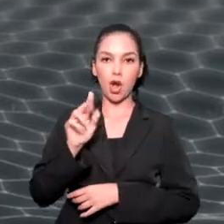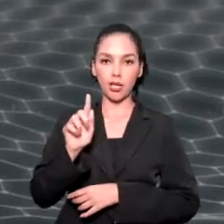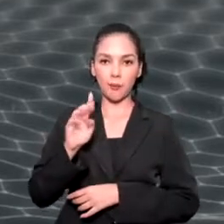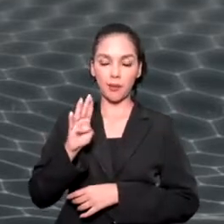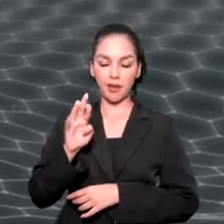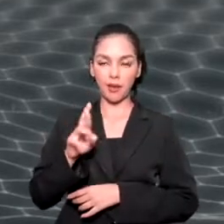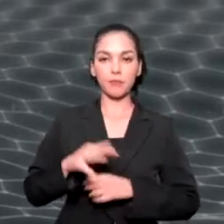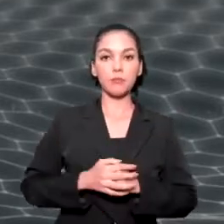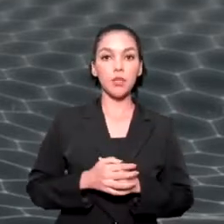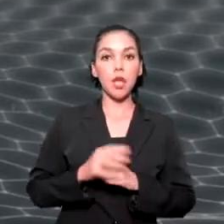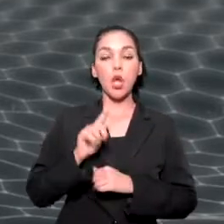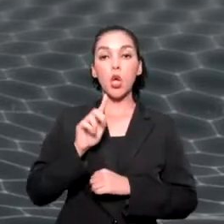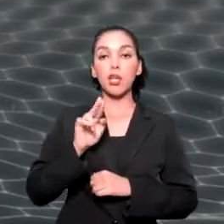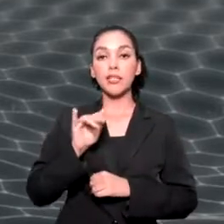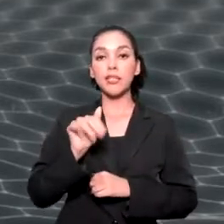Escolha Livre,